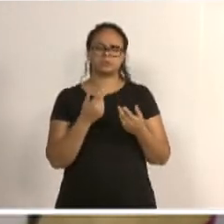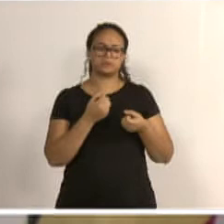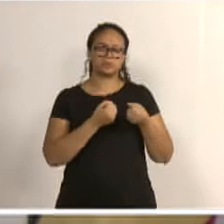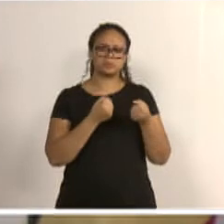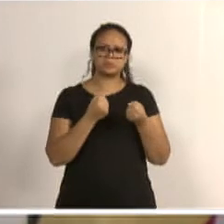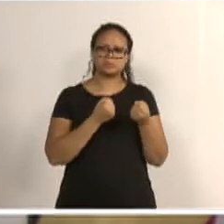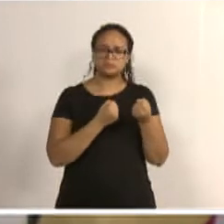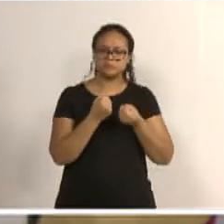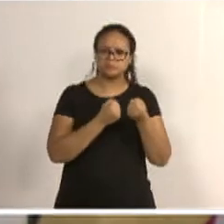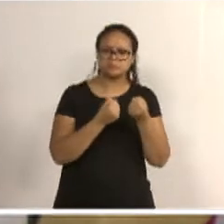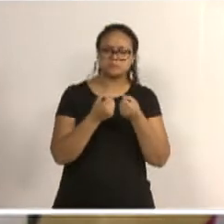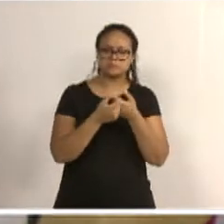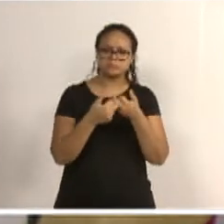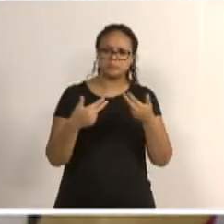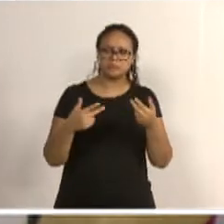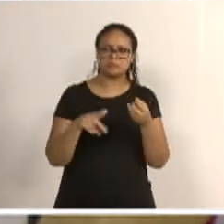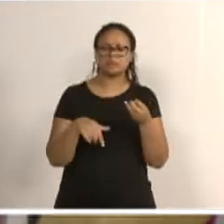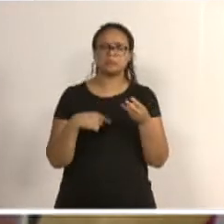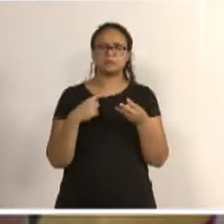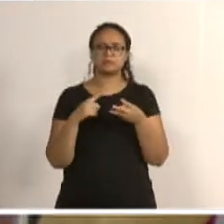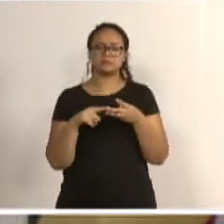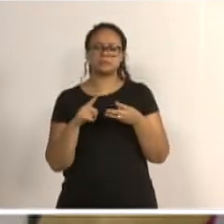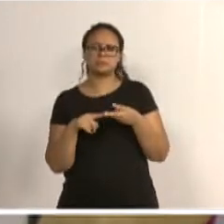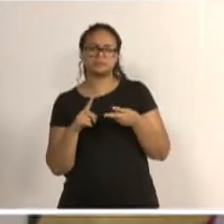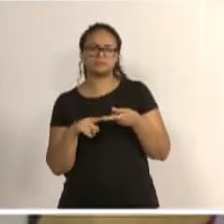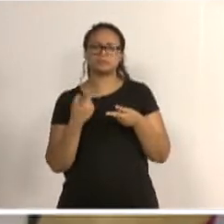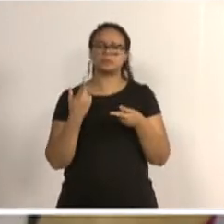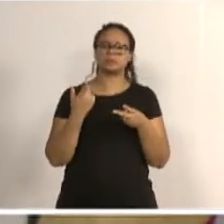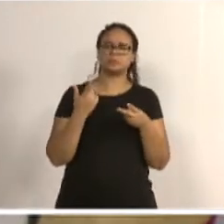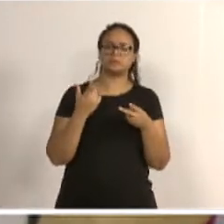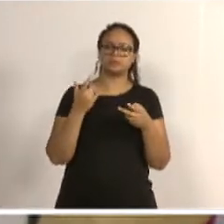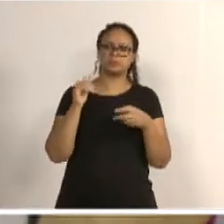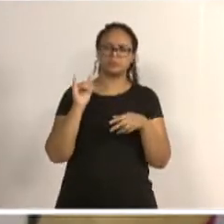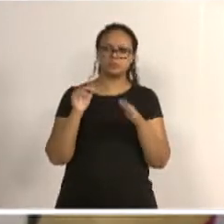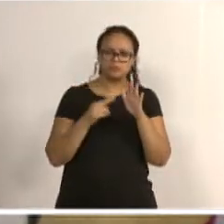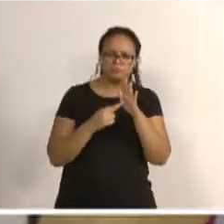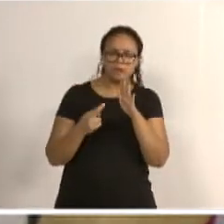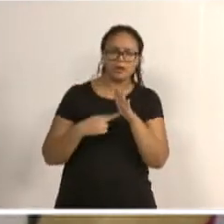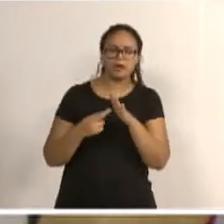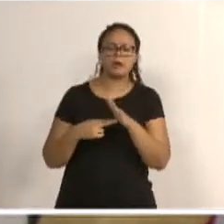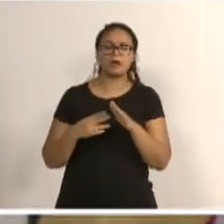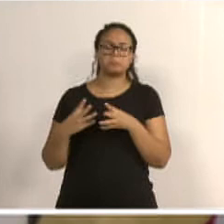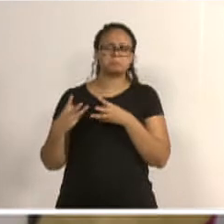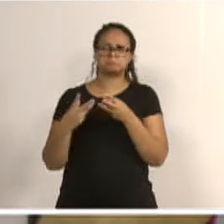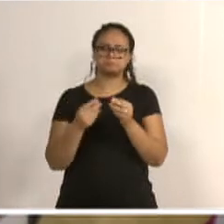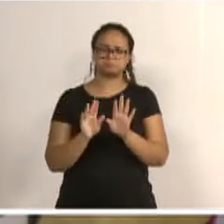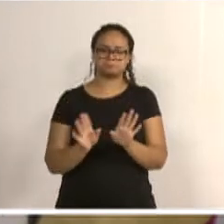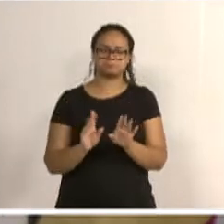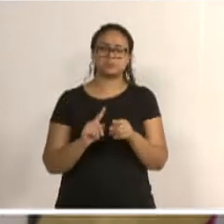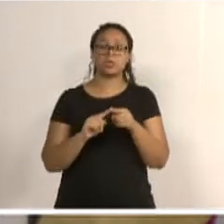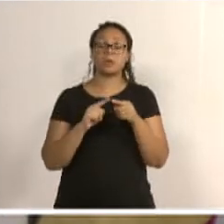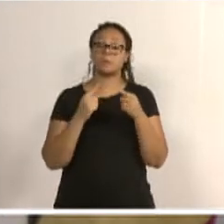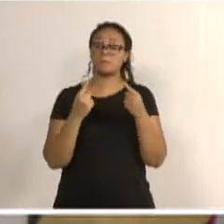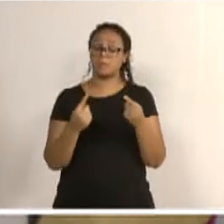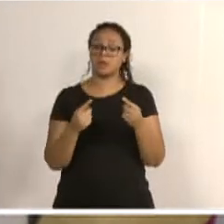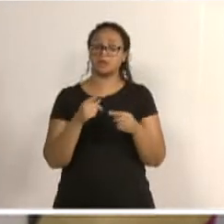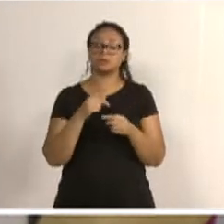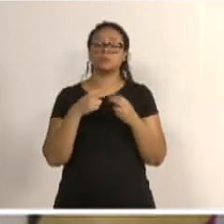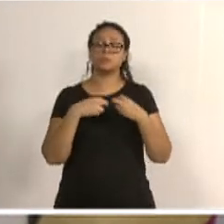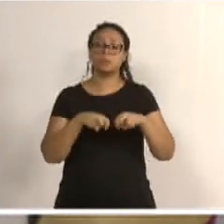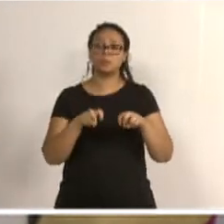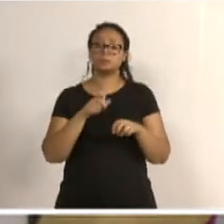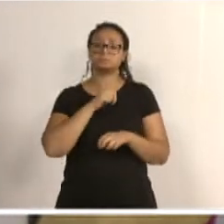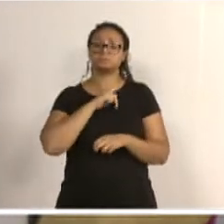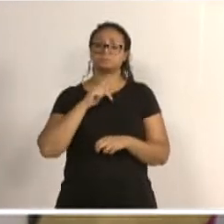com o artigo 144 da Constituição Federal, o transporte público é um serviço de caráter